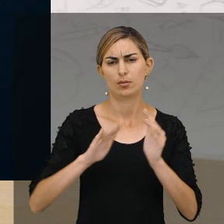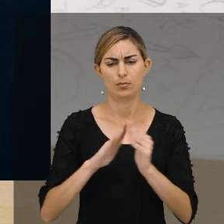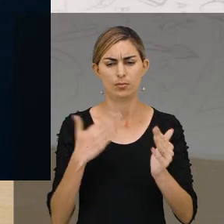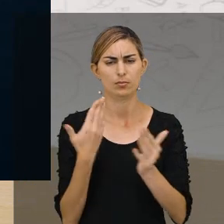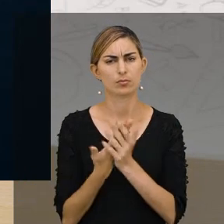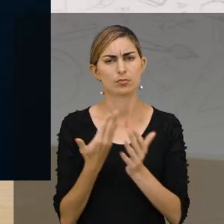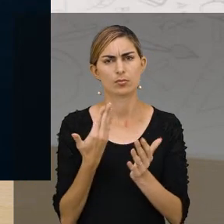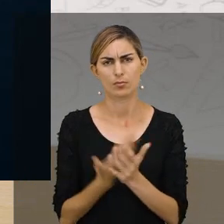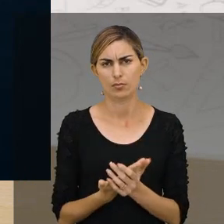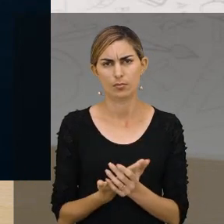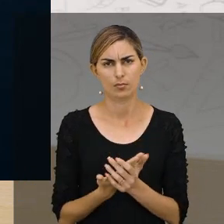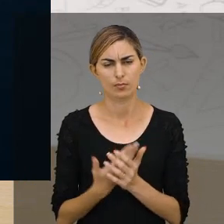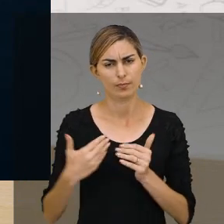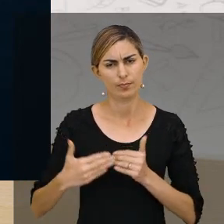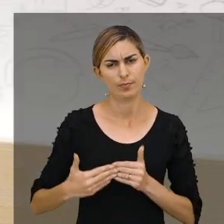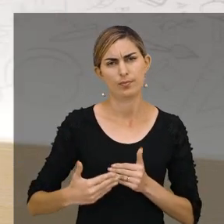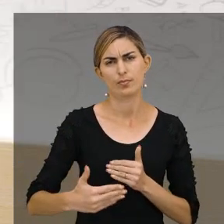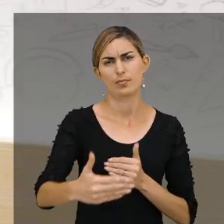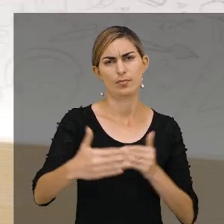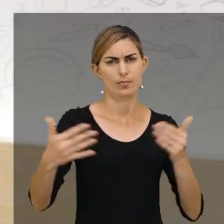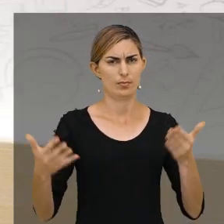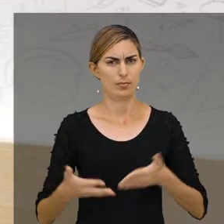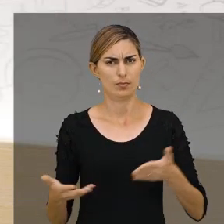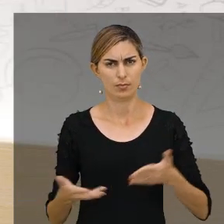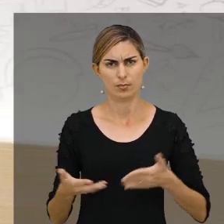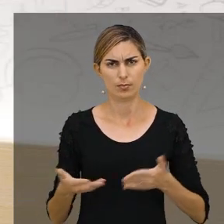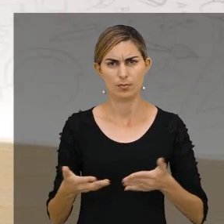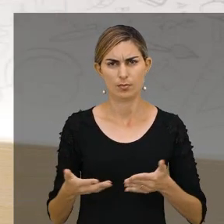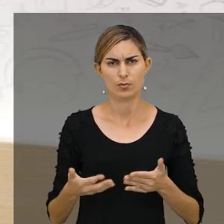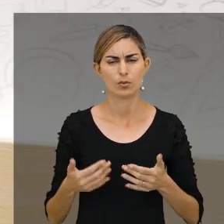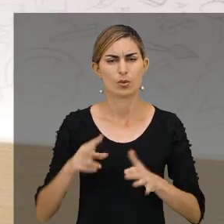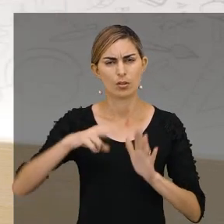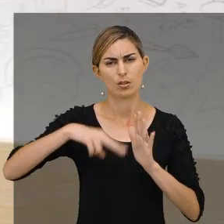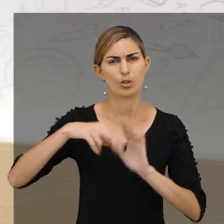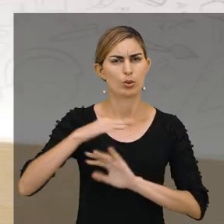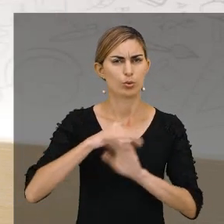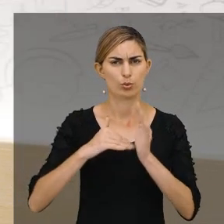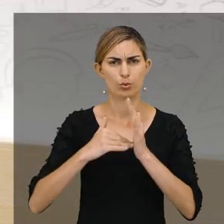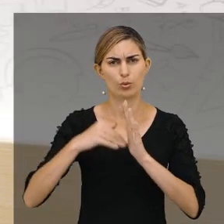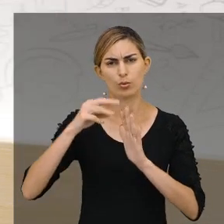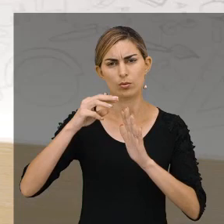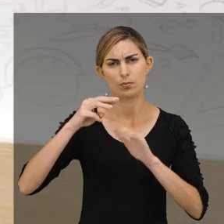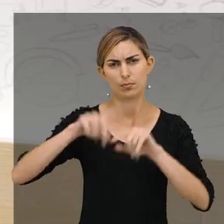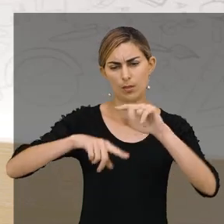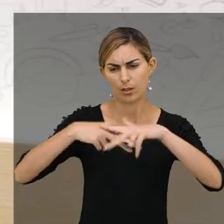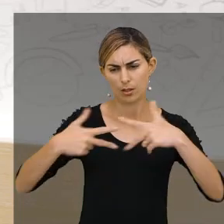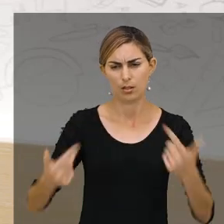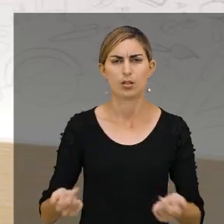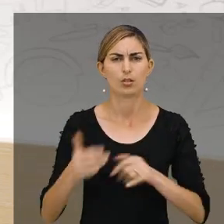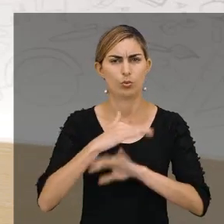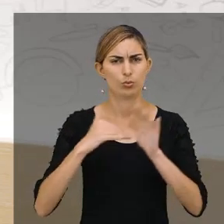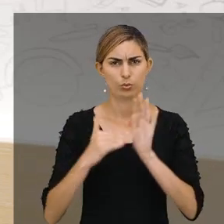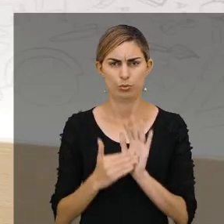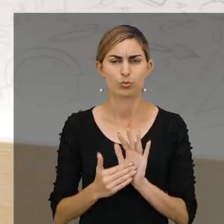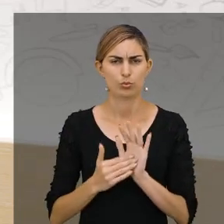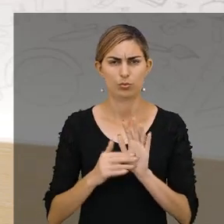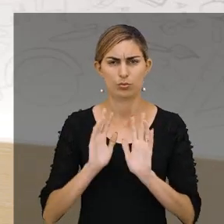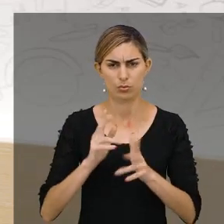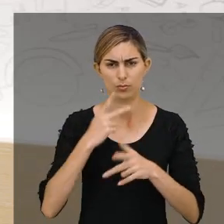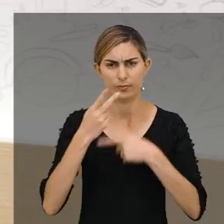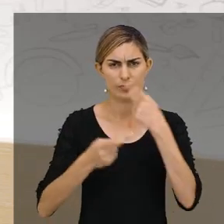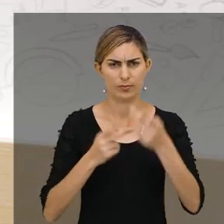trabalho escolar. Então, a partir de agora, vocês vão ler todo o material, se apropriar de tudo, como eu já